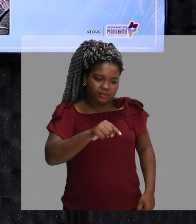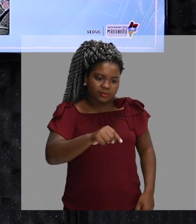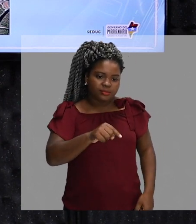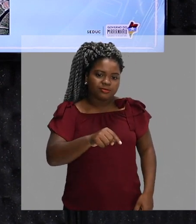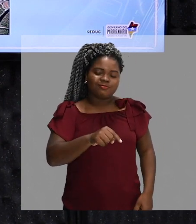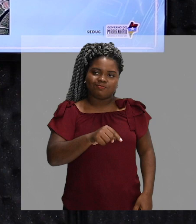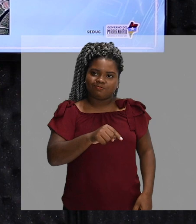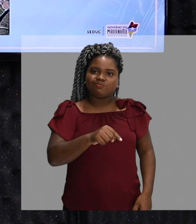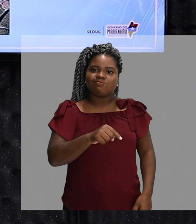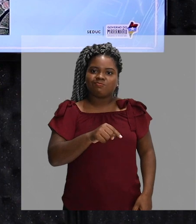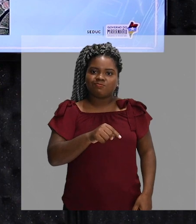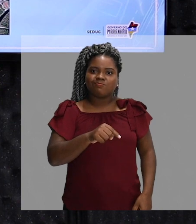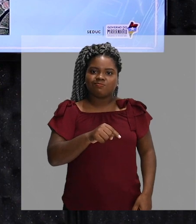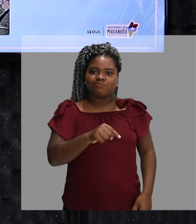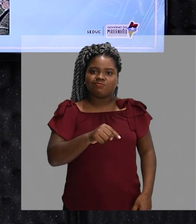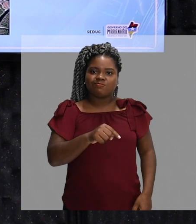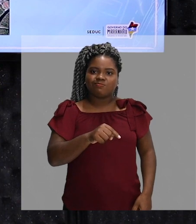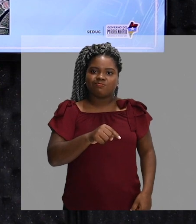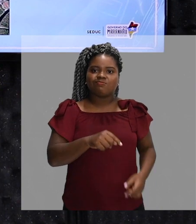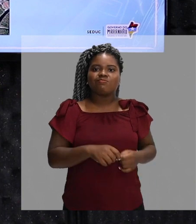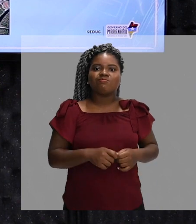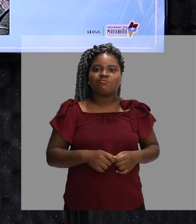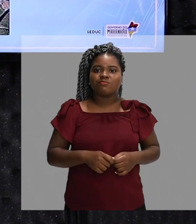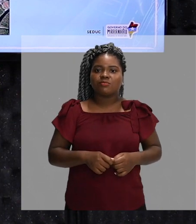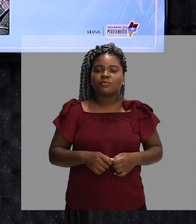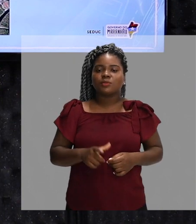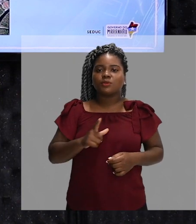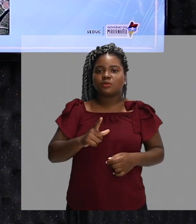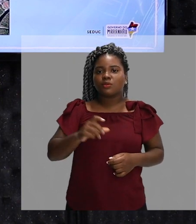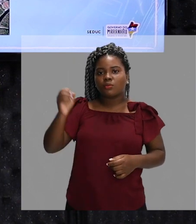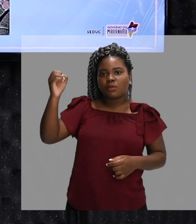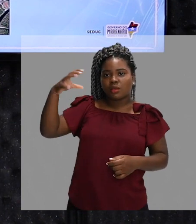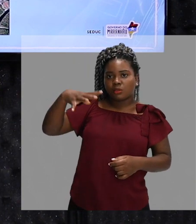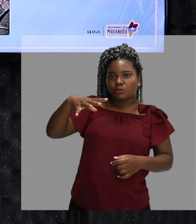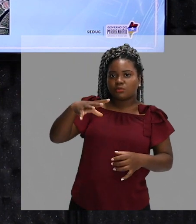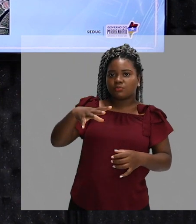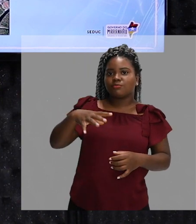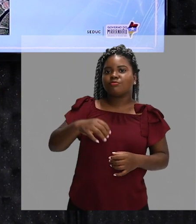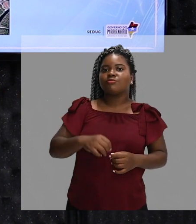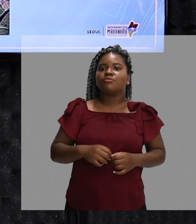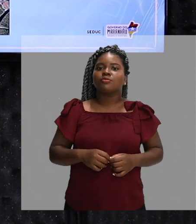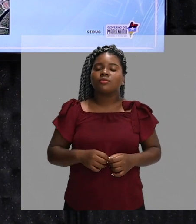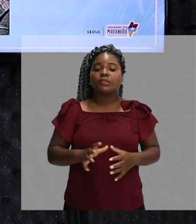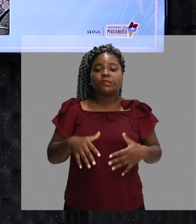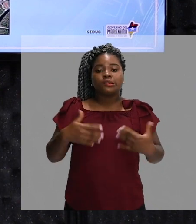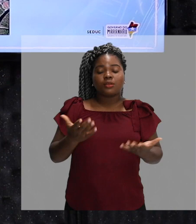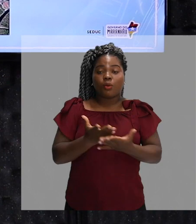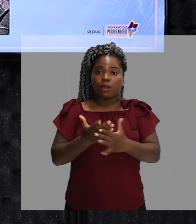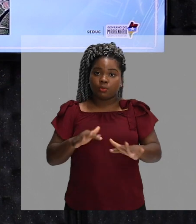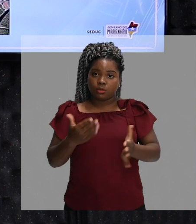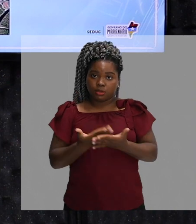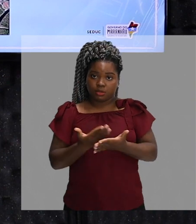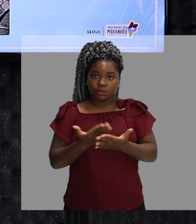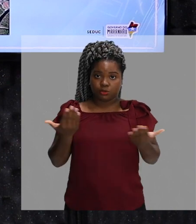refletir de forma diversa as quantidades de luz, certo? Com isso, pessoal,